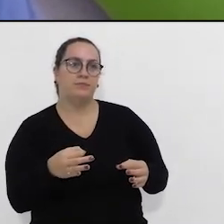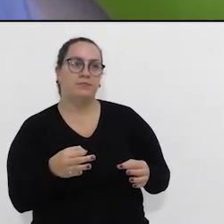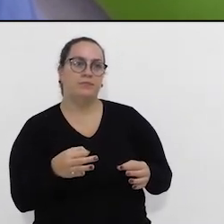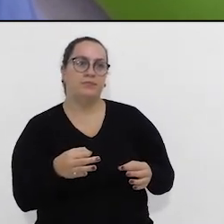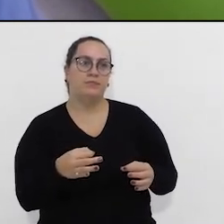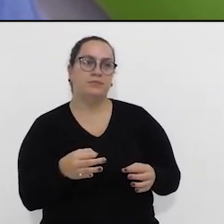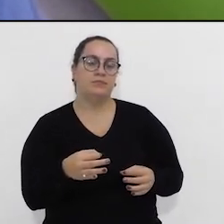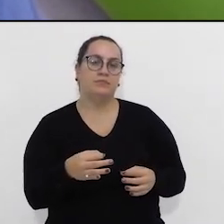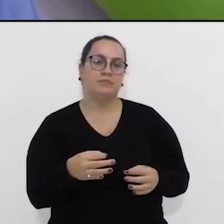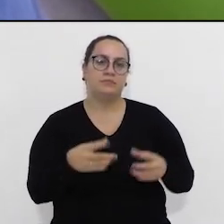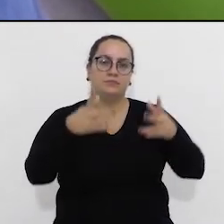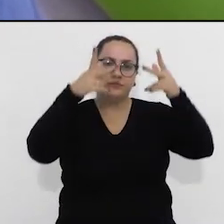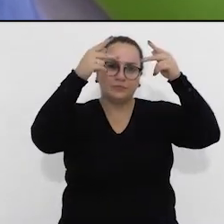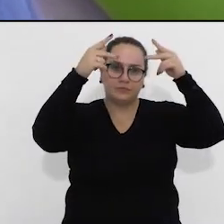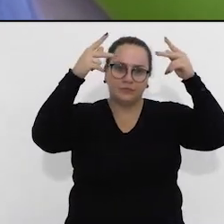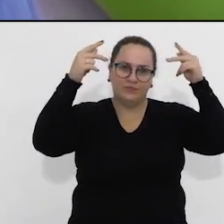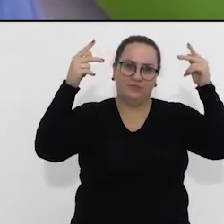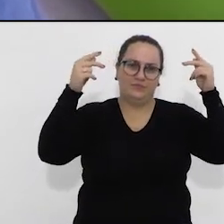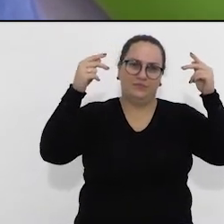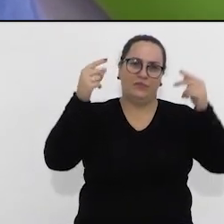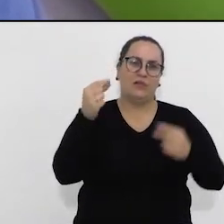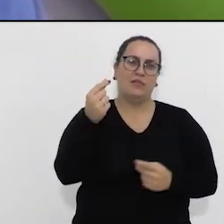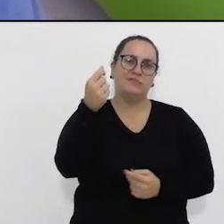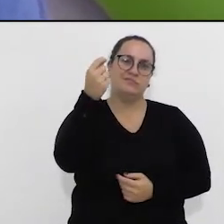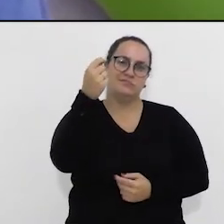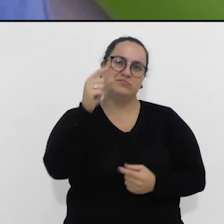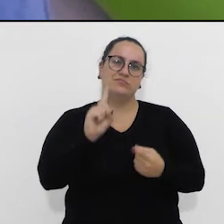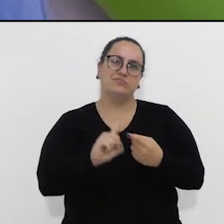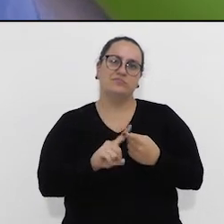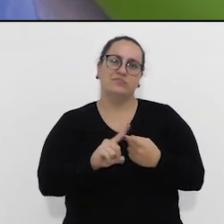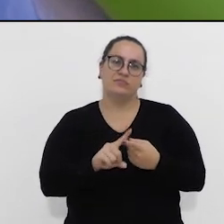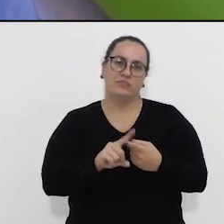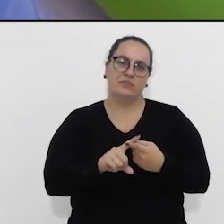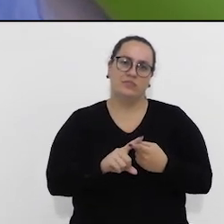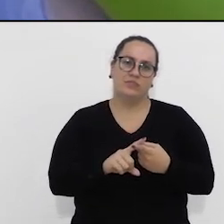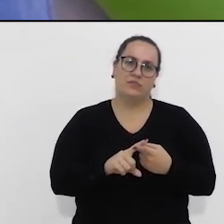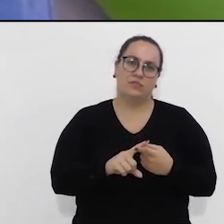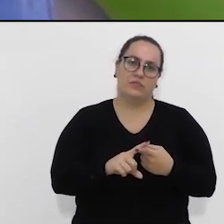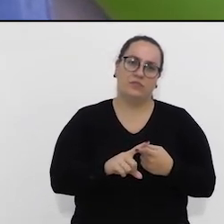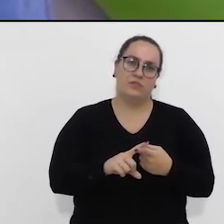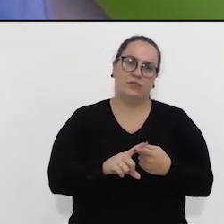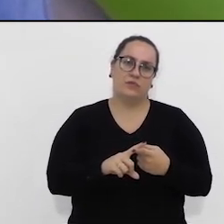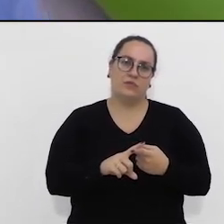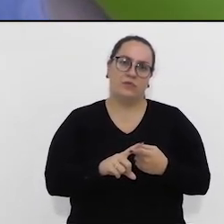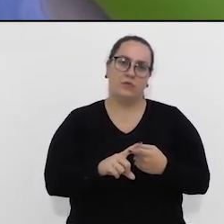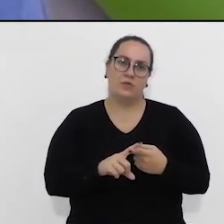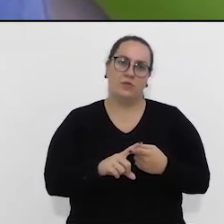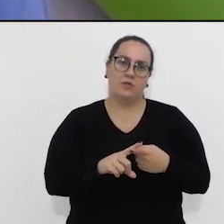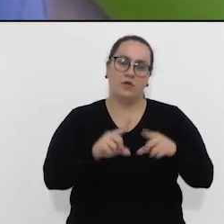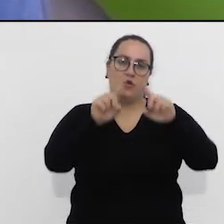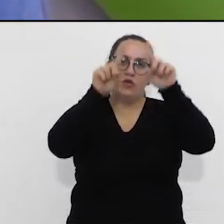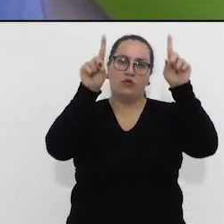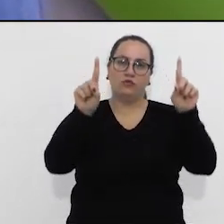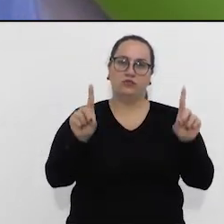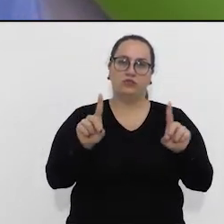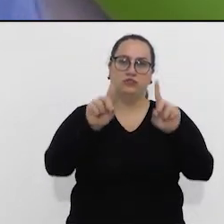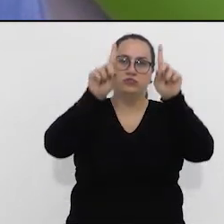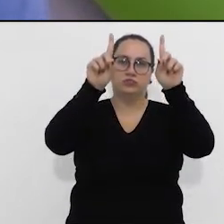o prefeito vai ter uma diz peso porque porque você tem que manter aquilo só tem que ter estrutura